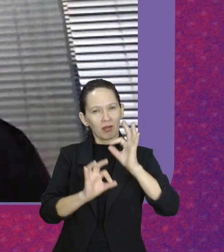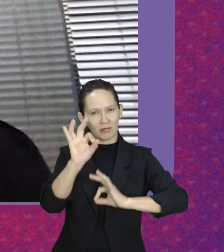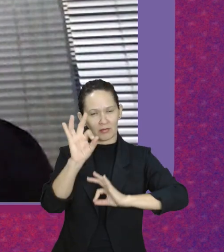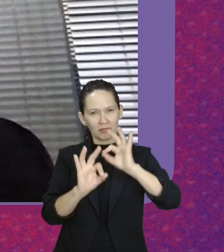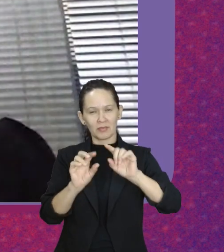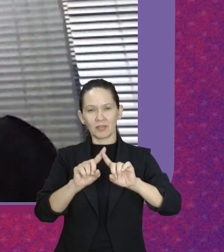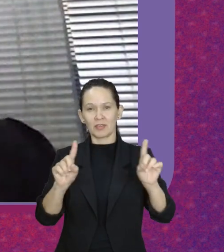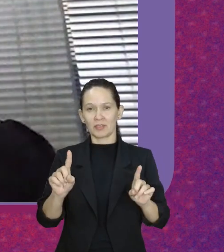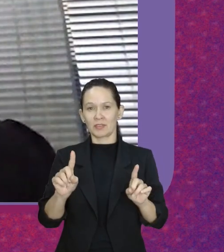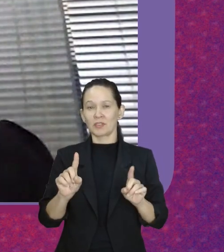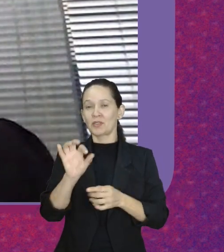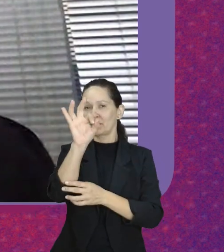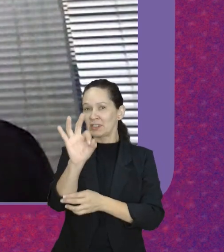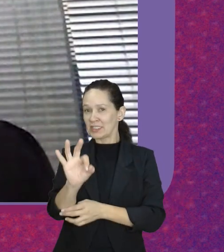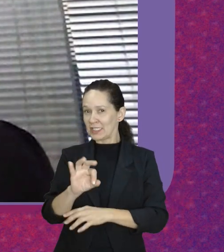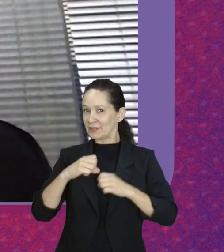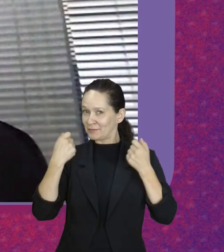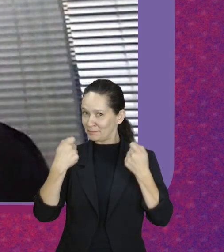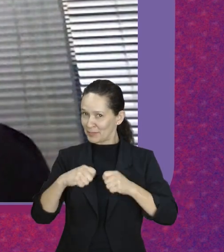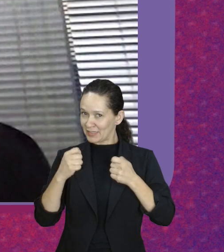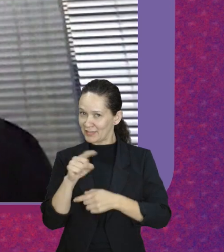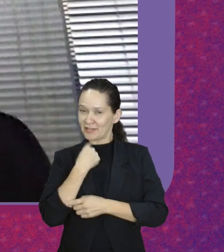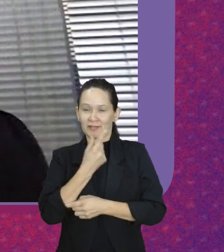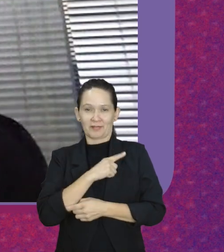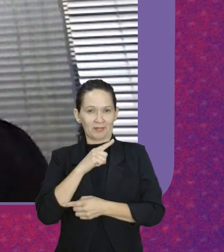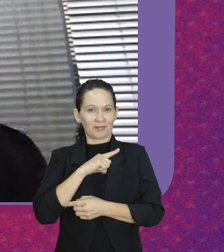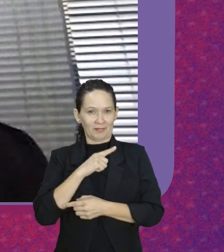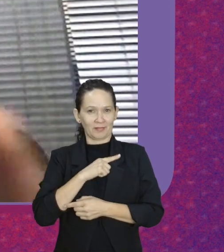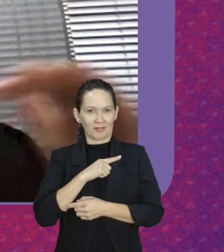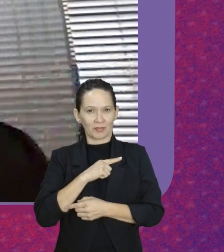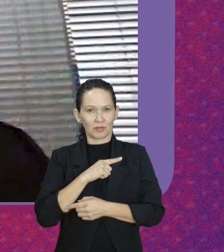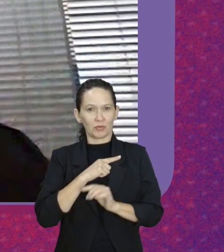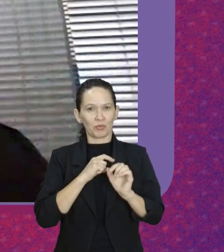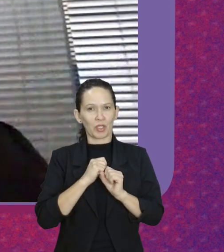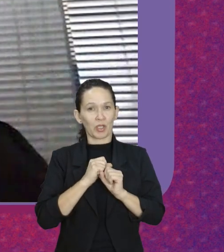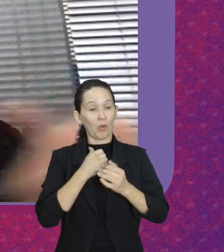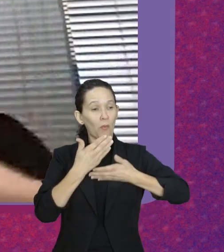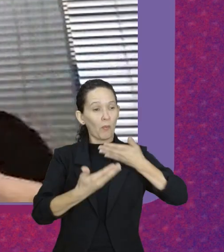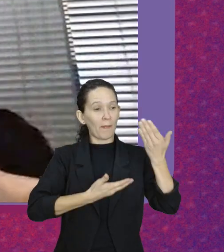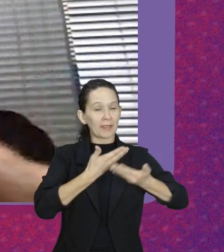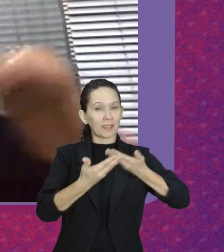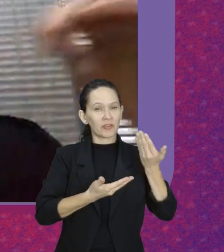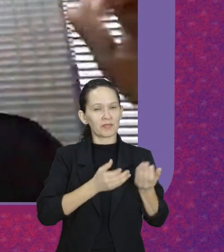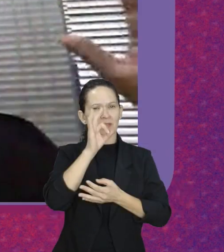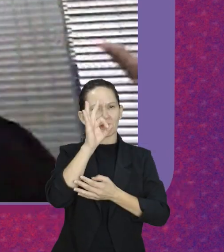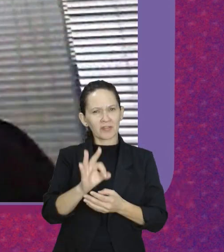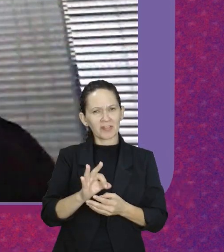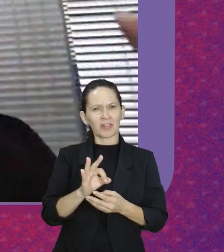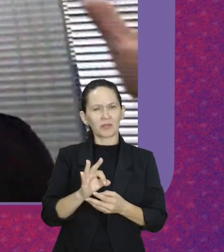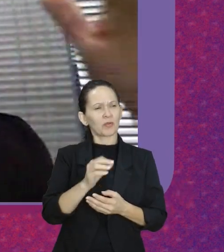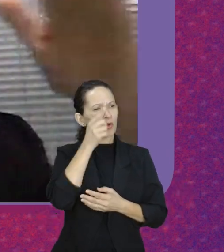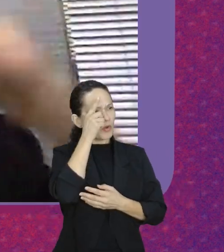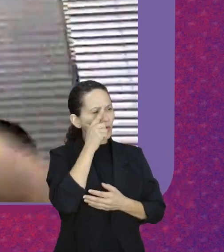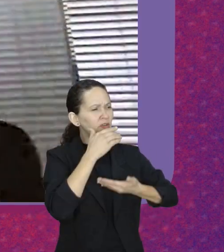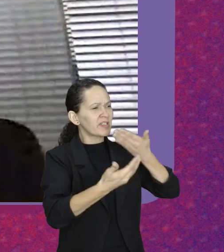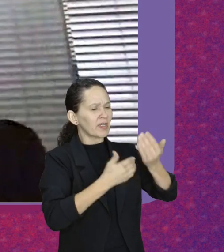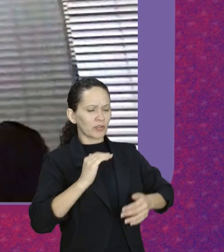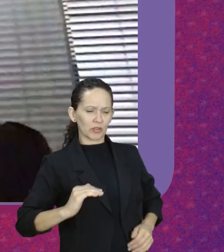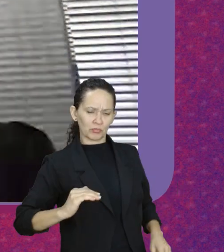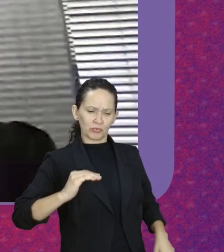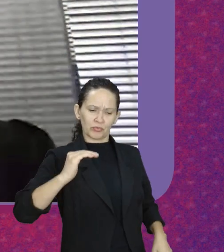nós pensamos que o ideal mesmo é que nós tivéssemos, né, uma cobertura, né, de todas as